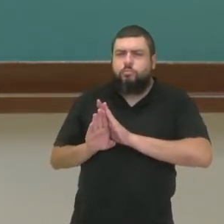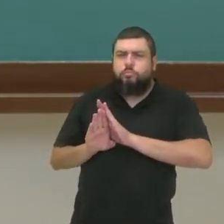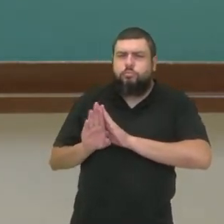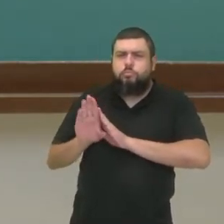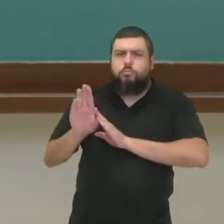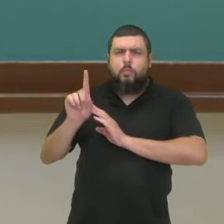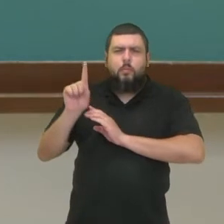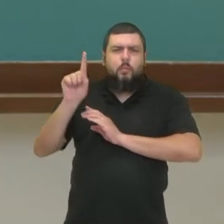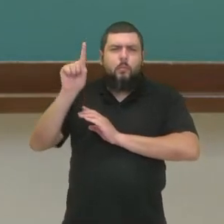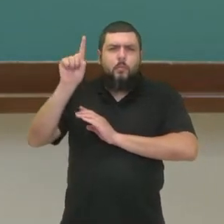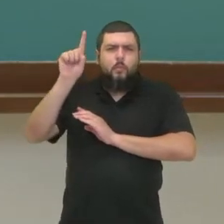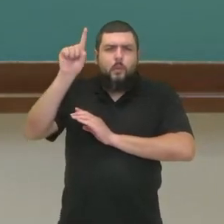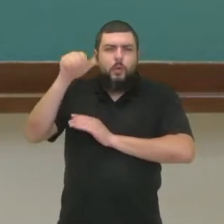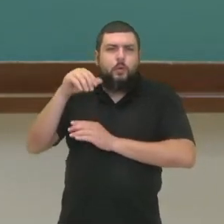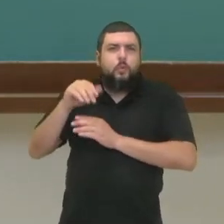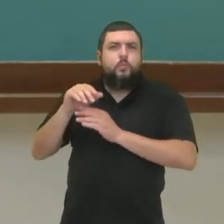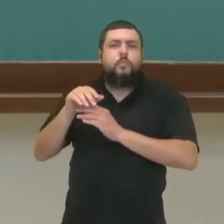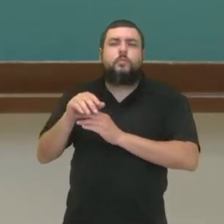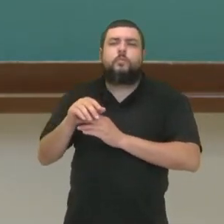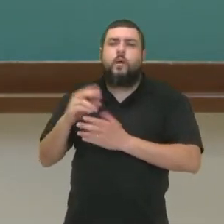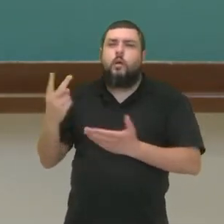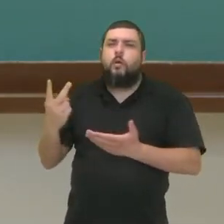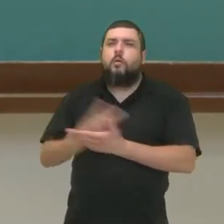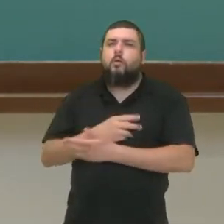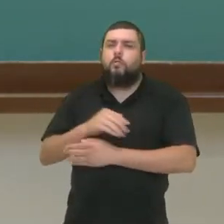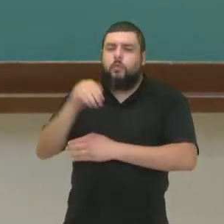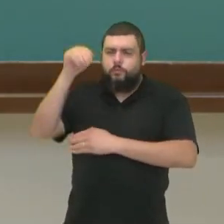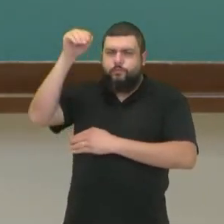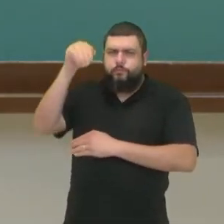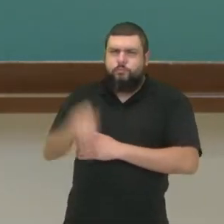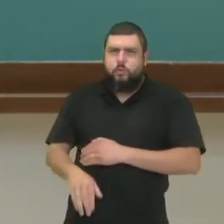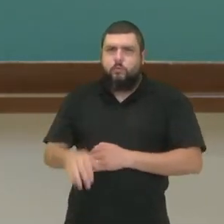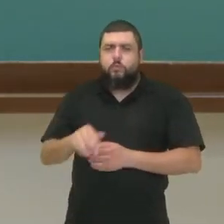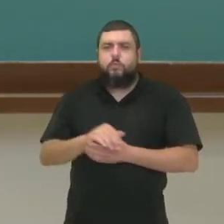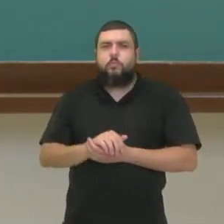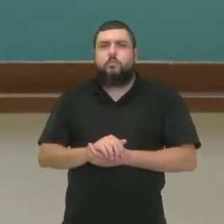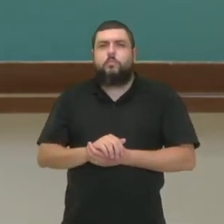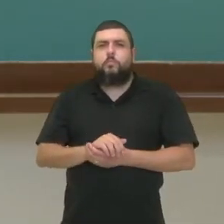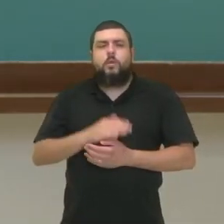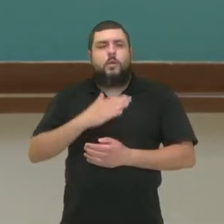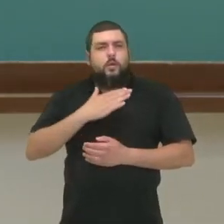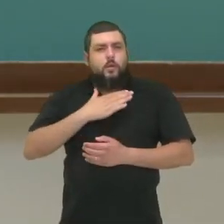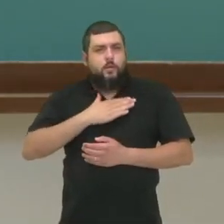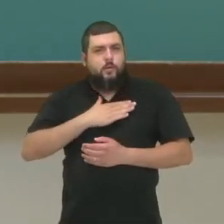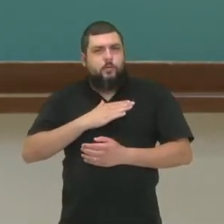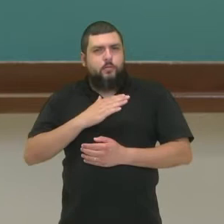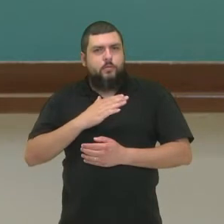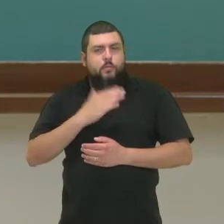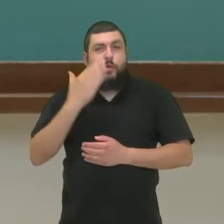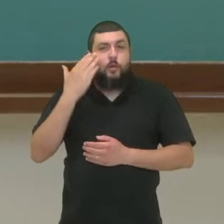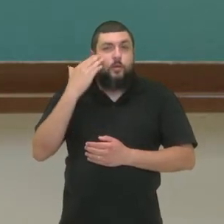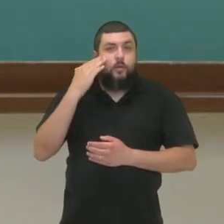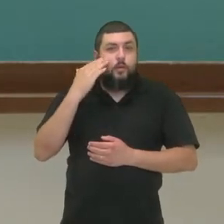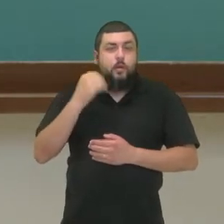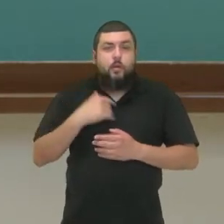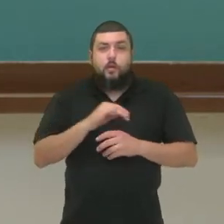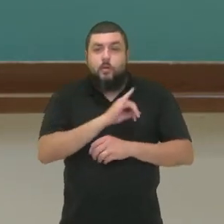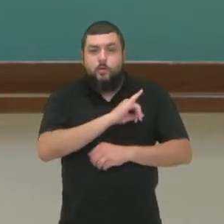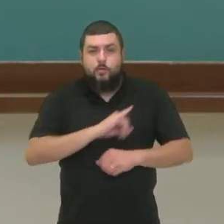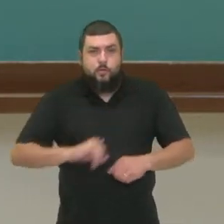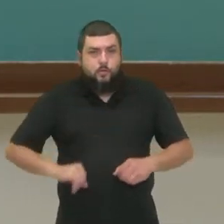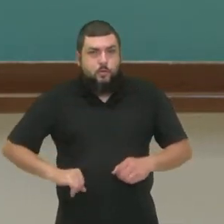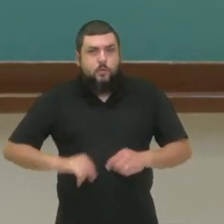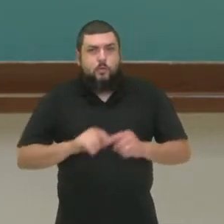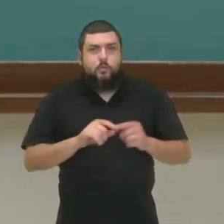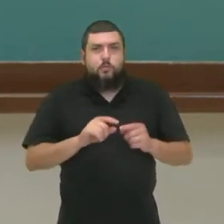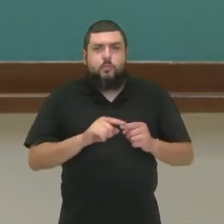eu falando besteira mesmo. Mas, na verdade, o que nós temos é um Império com seu auge, depois o período de decadência e